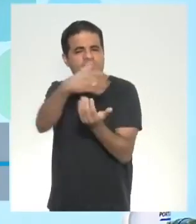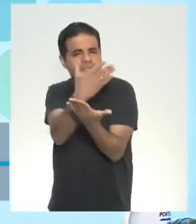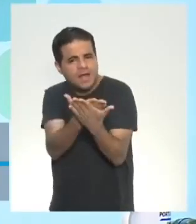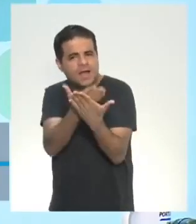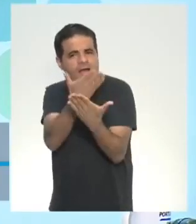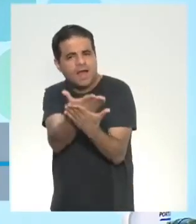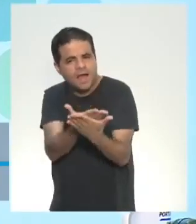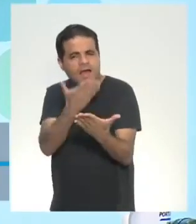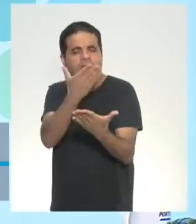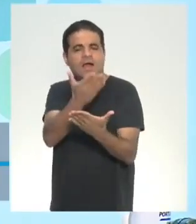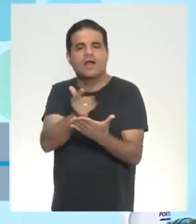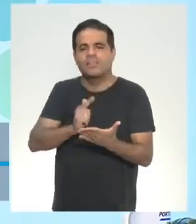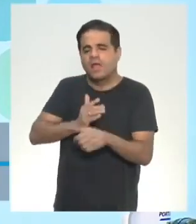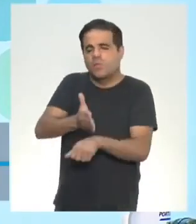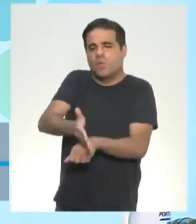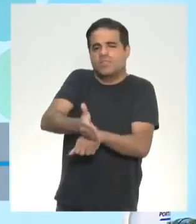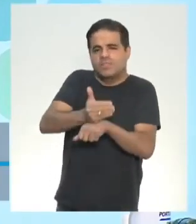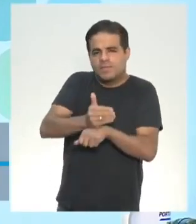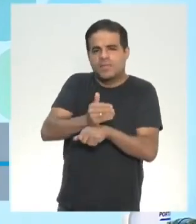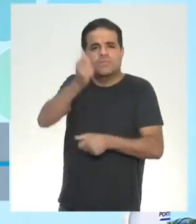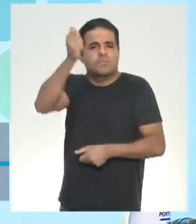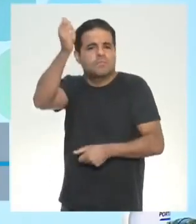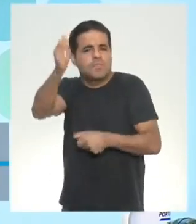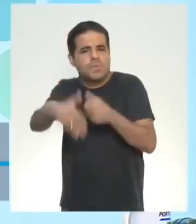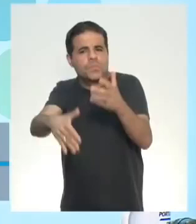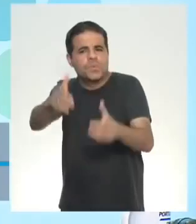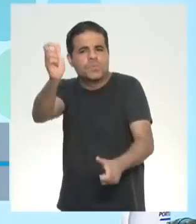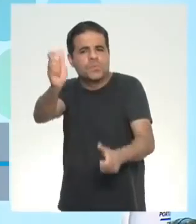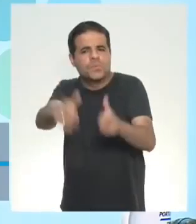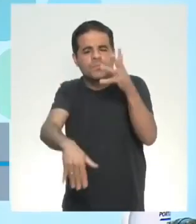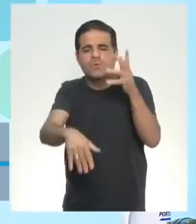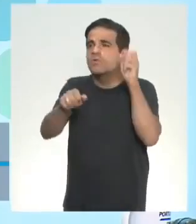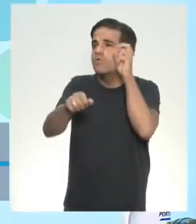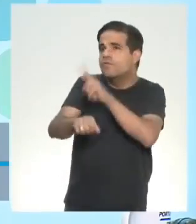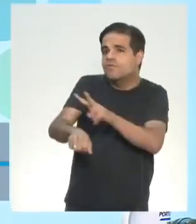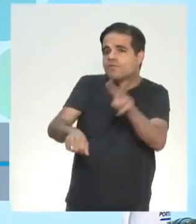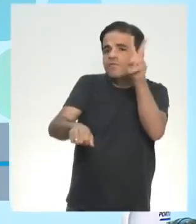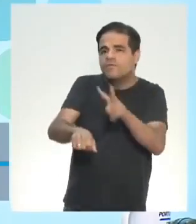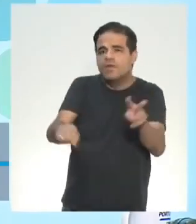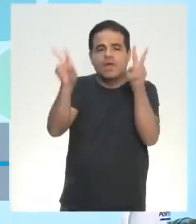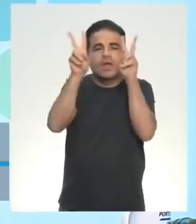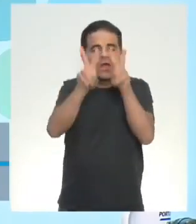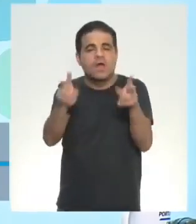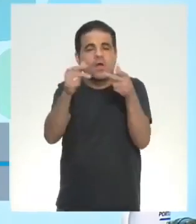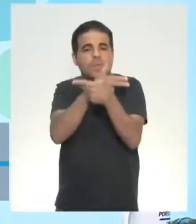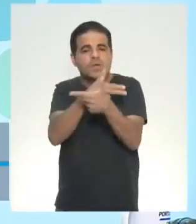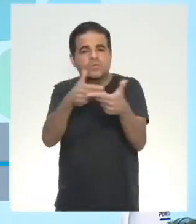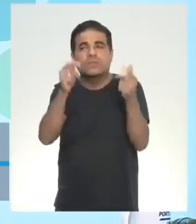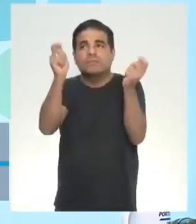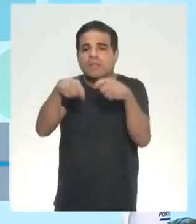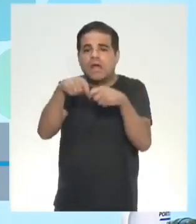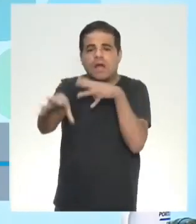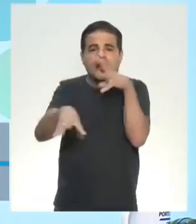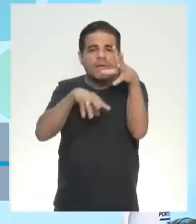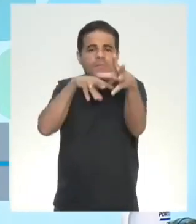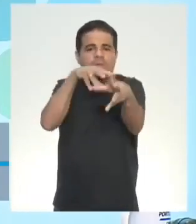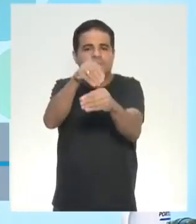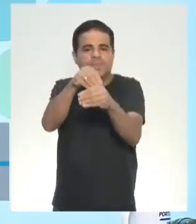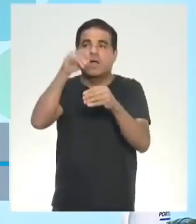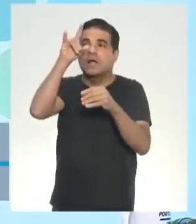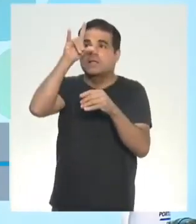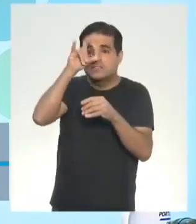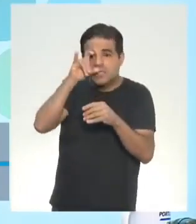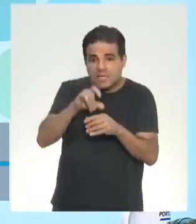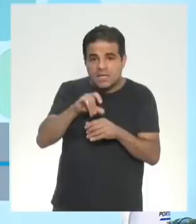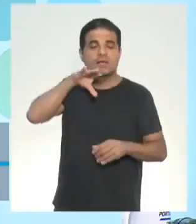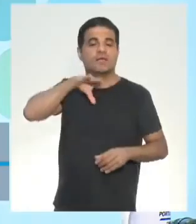aulas, ter um adiantamento do que será falado, ver algumas coisas que a gente coloca lá também para complementar no nosso Instagram,